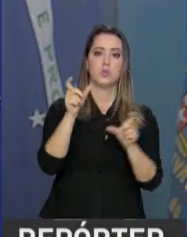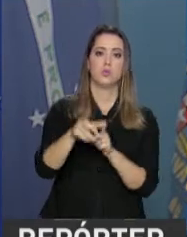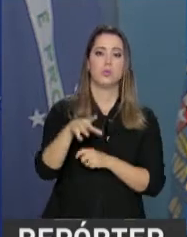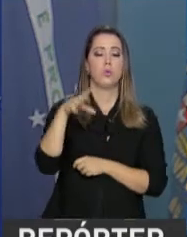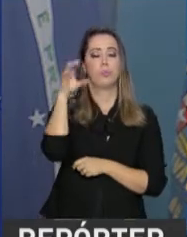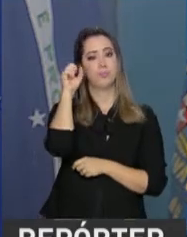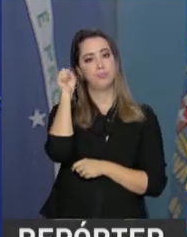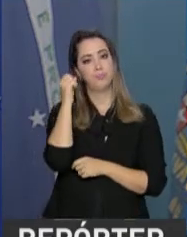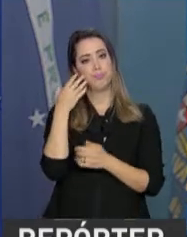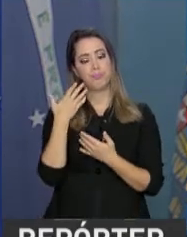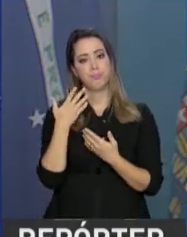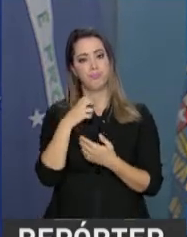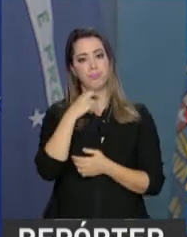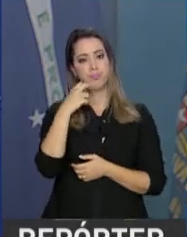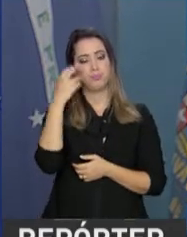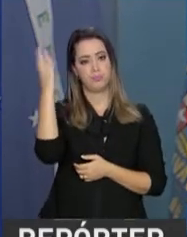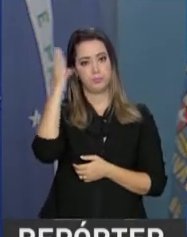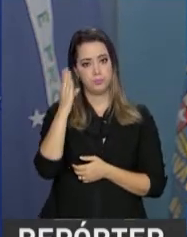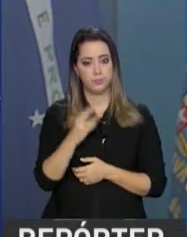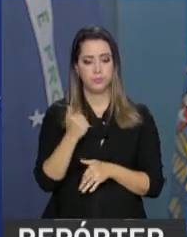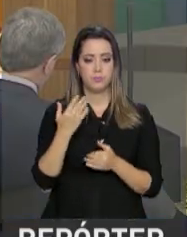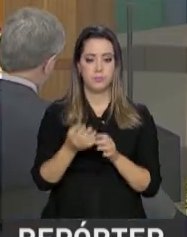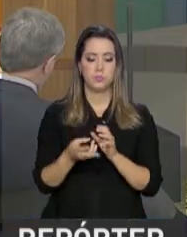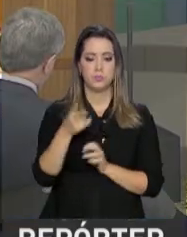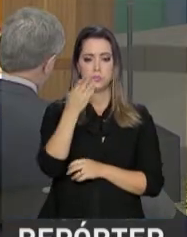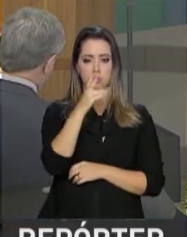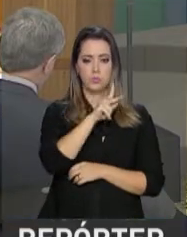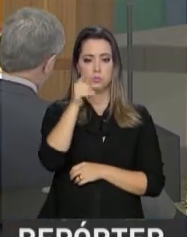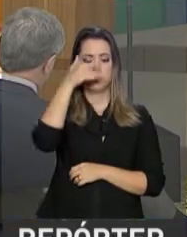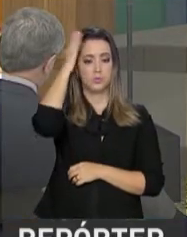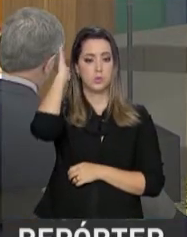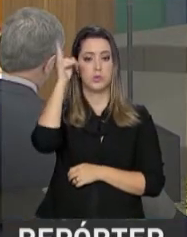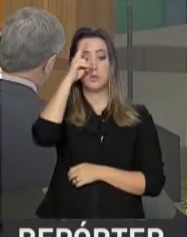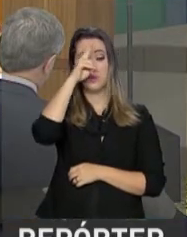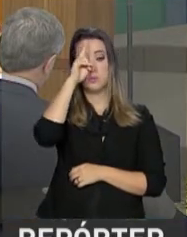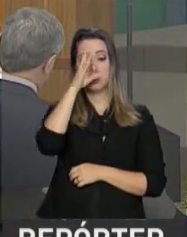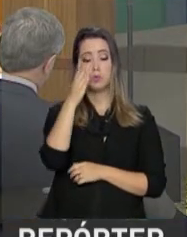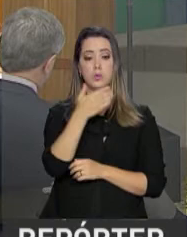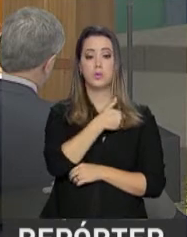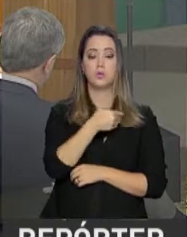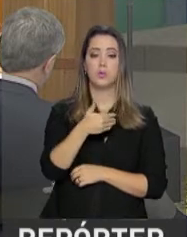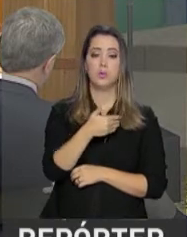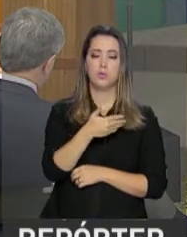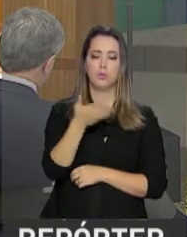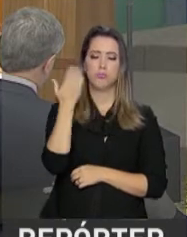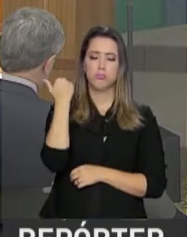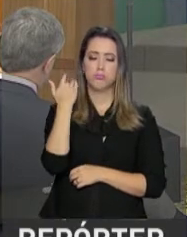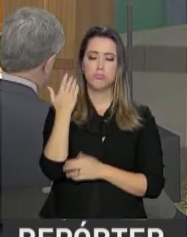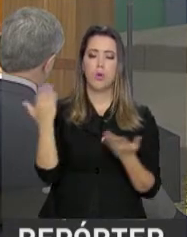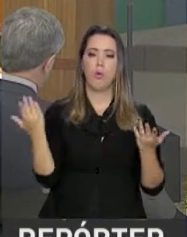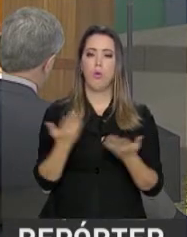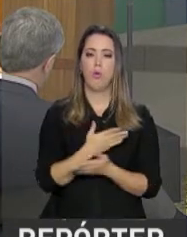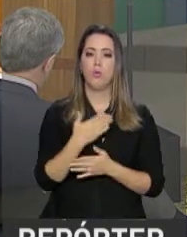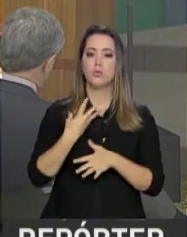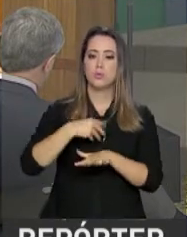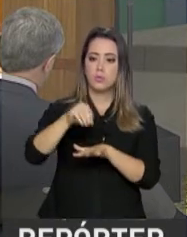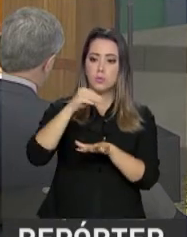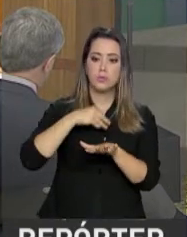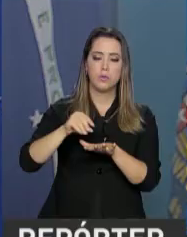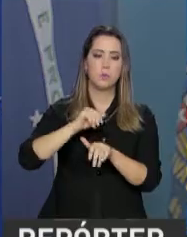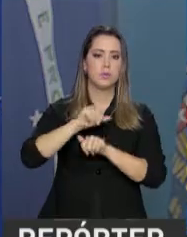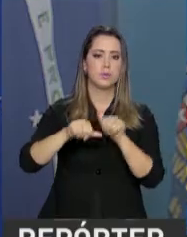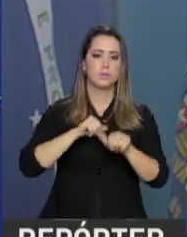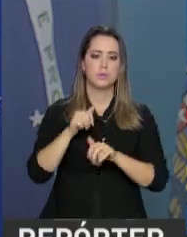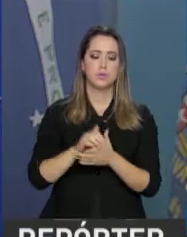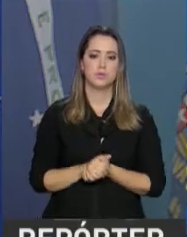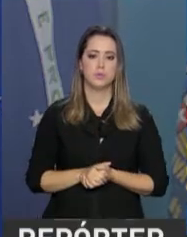o presidente michel temer lembrou que o programa foi criado à época do estado novo e que hoje a realidade do acesso à informação é outra